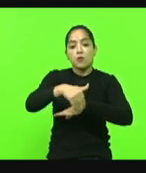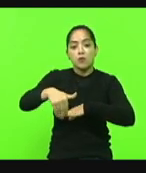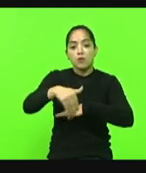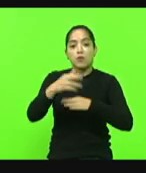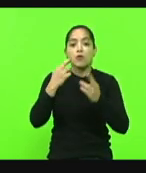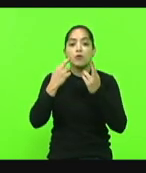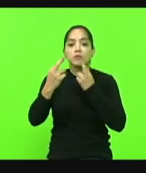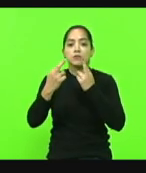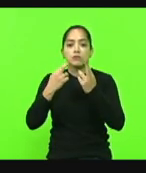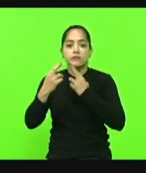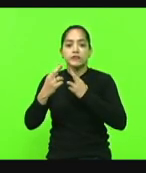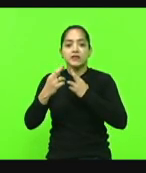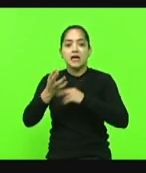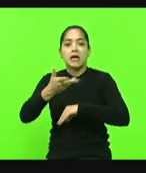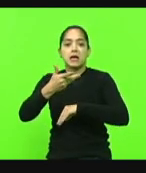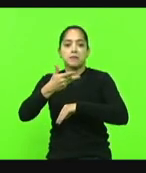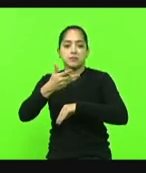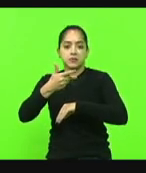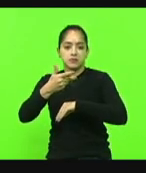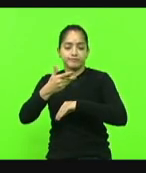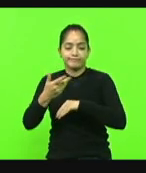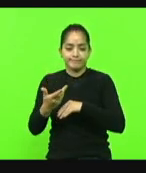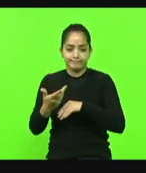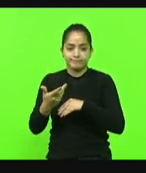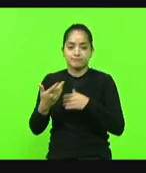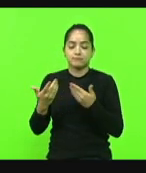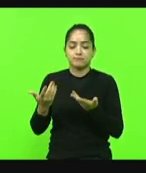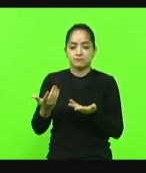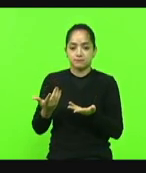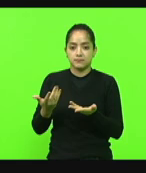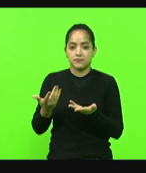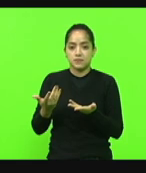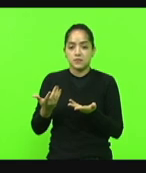via rápida. E